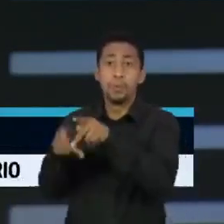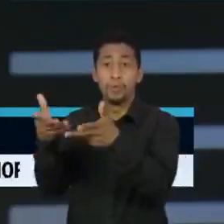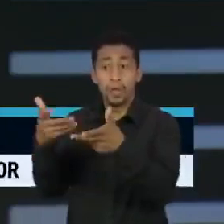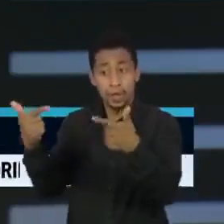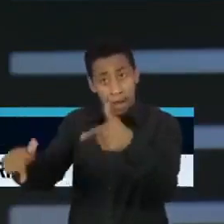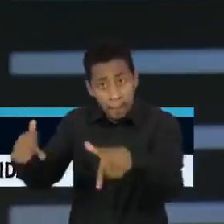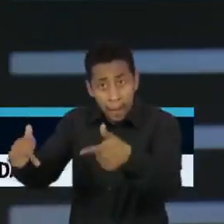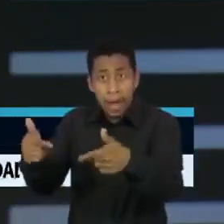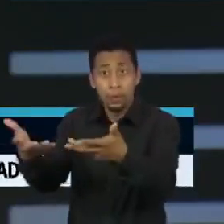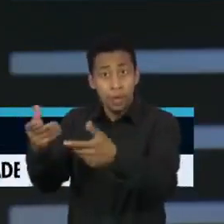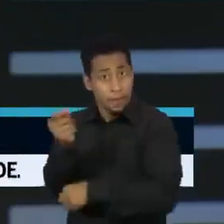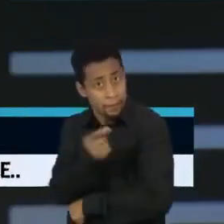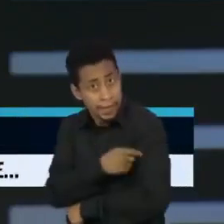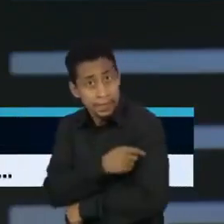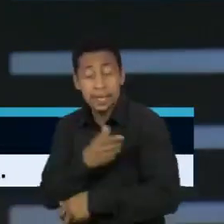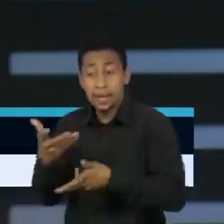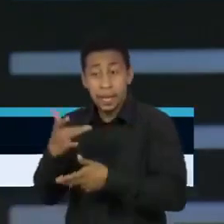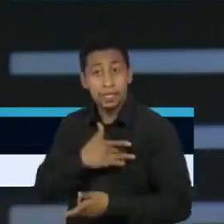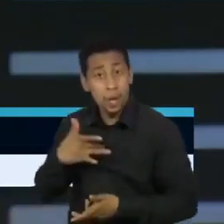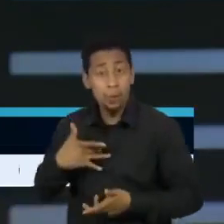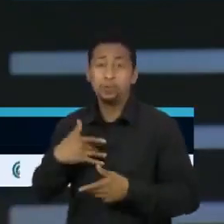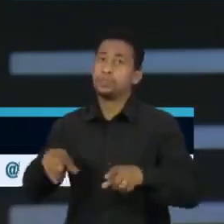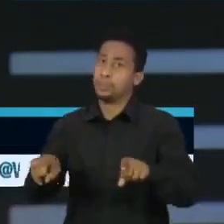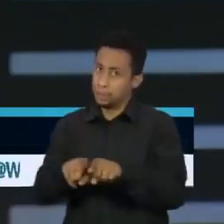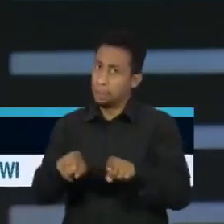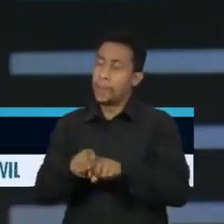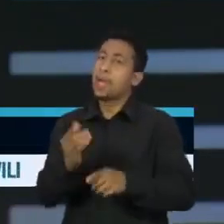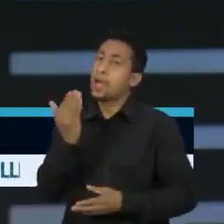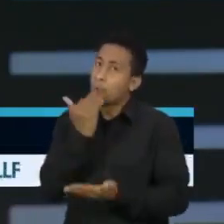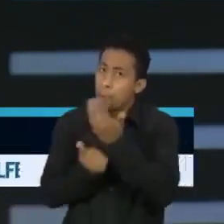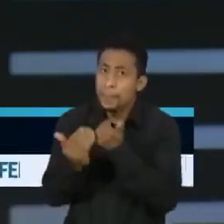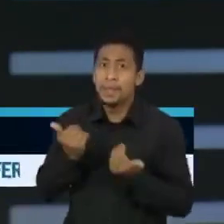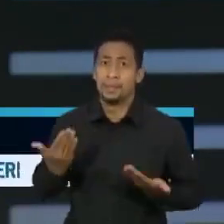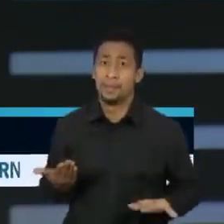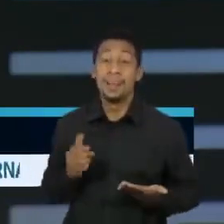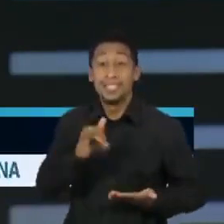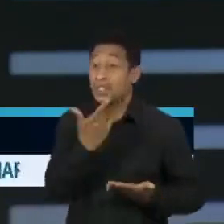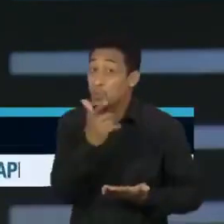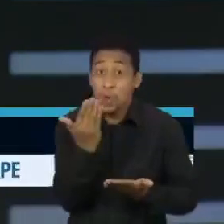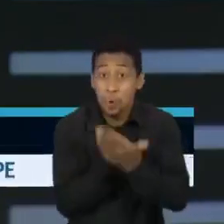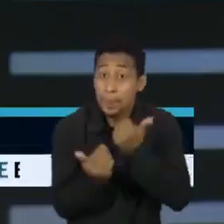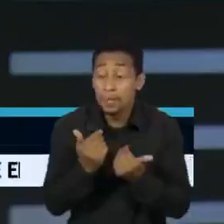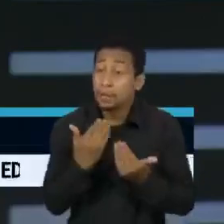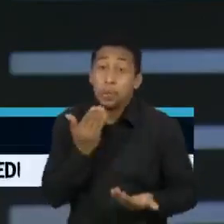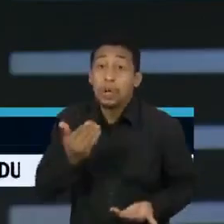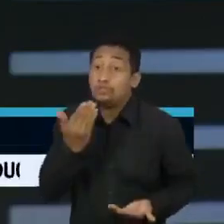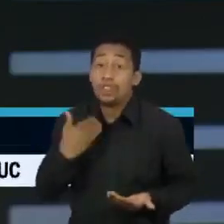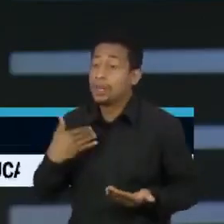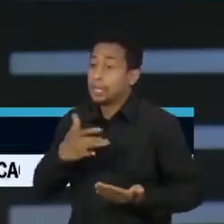a vacina que é saúde mas quer sobretudo comida e sem comida não tem educação não tem emprego e não ter saúde é